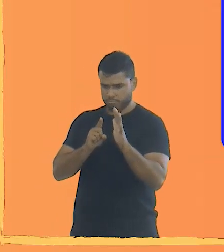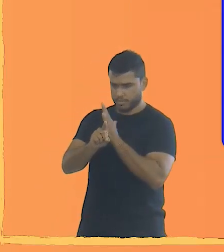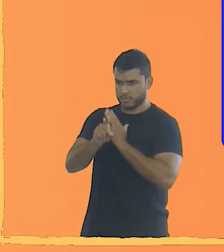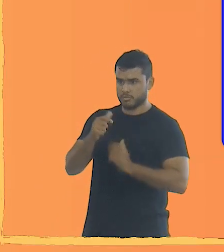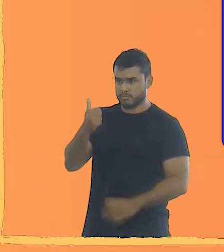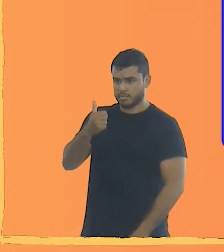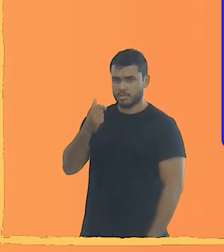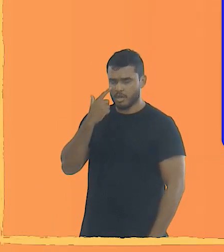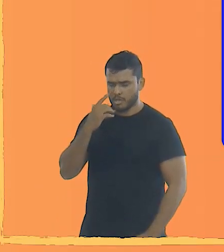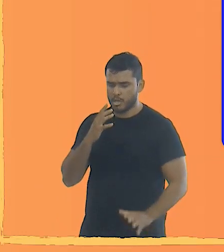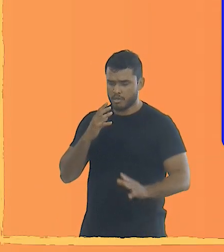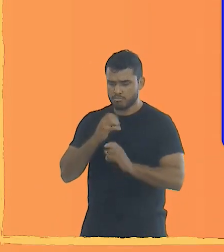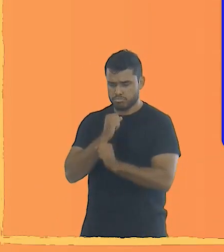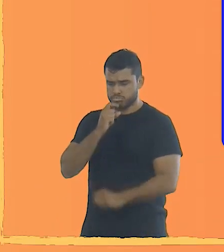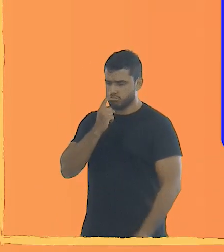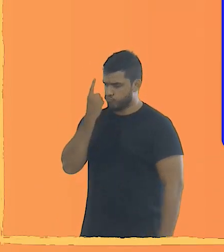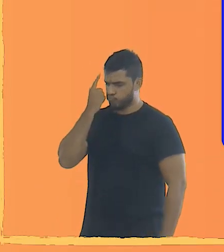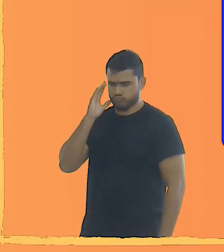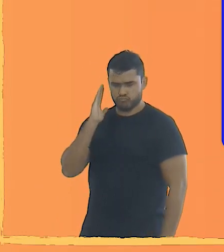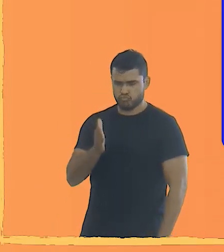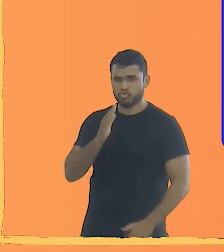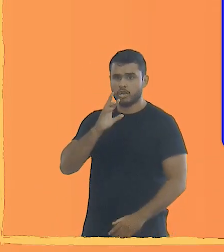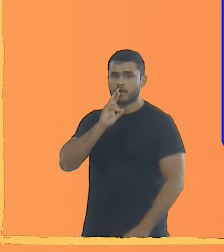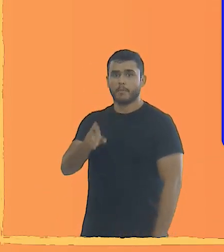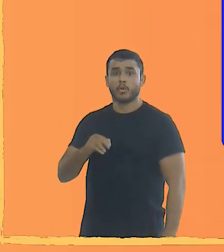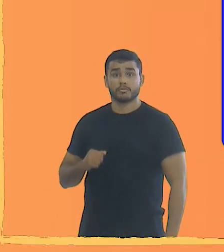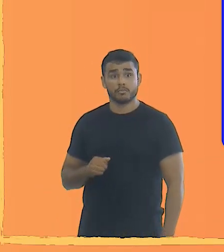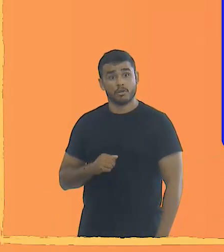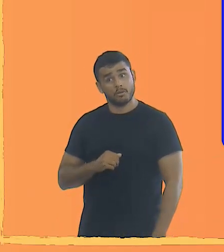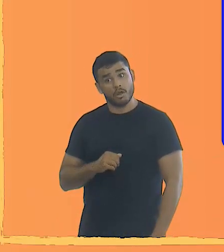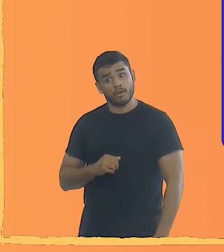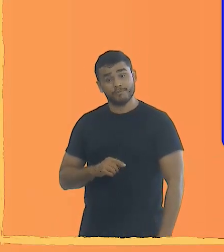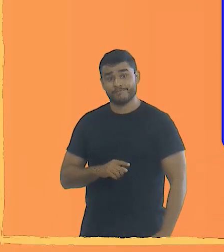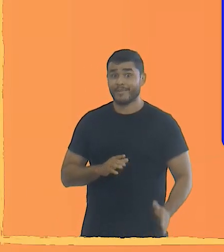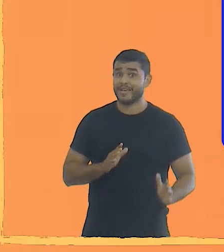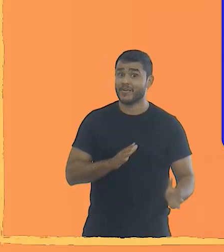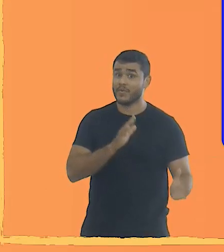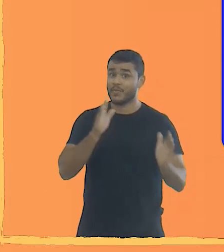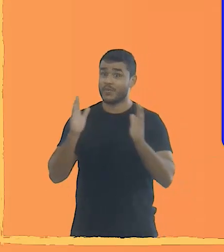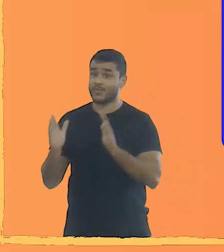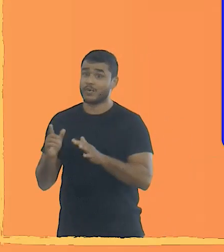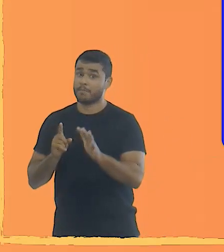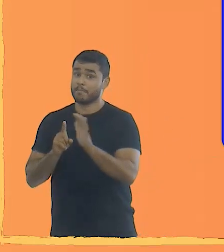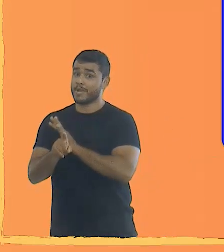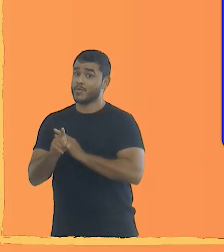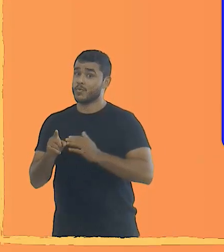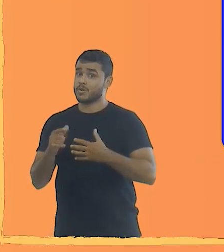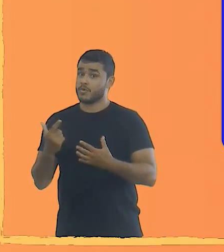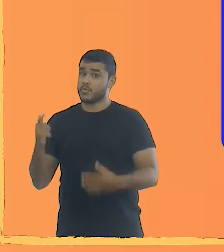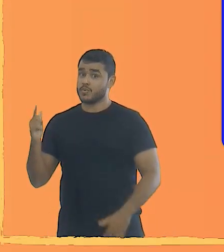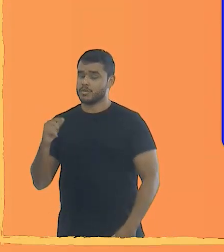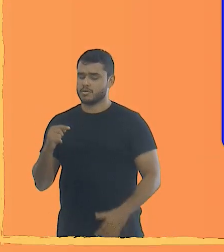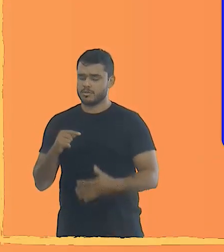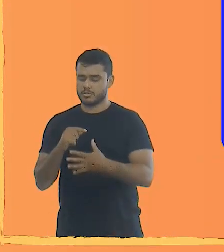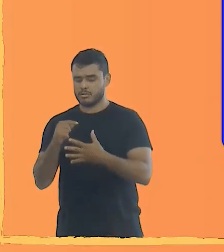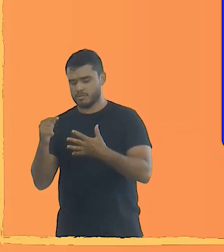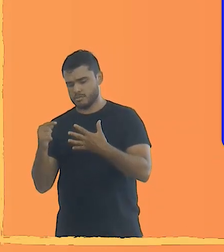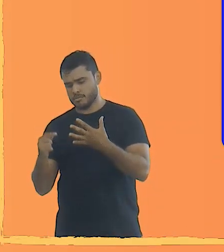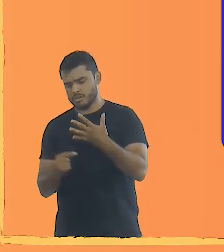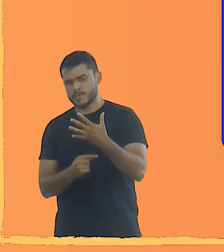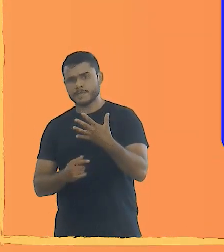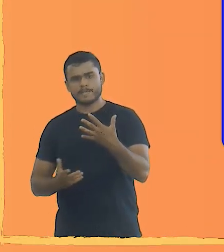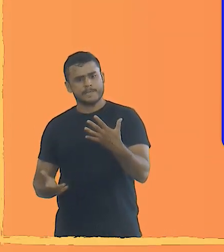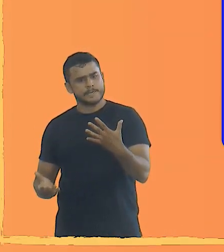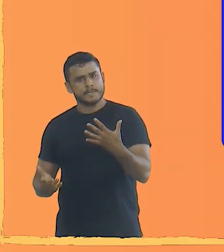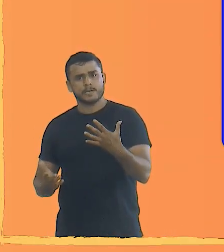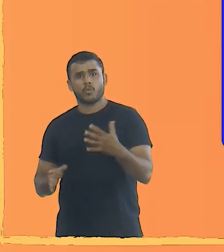resposta. Nessa questão não. Eu tenho 5 opções de senha. Eu vou calcular para cada uma delas o total de